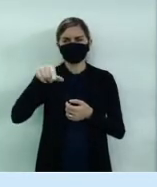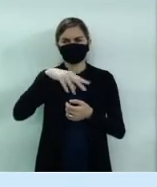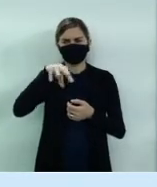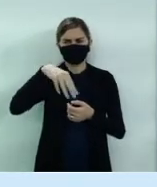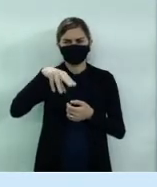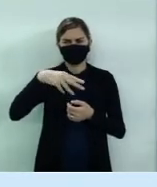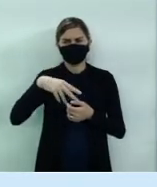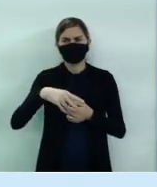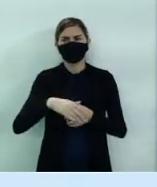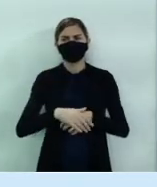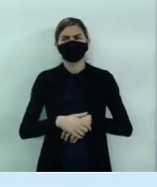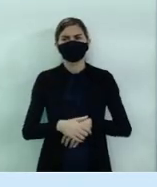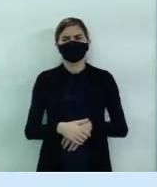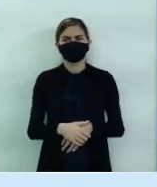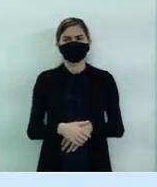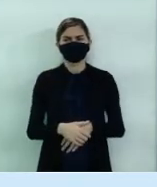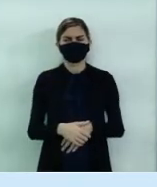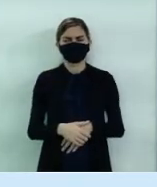aqui.